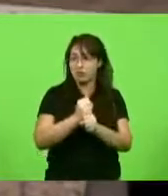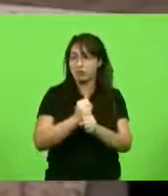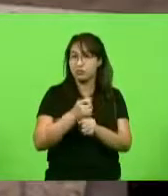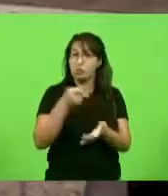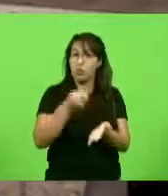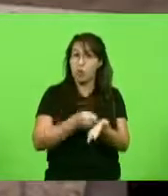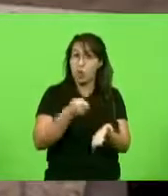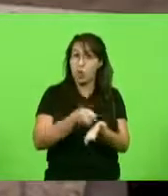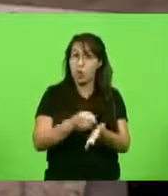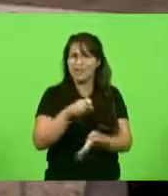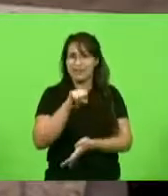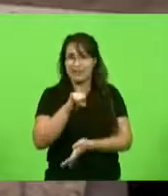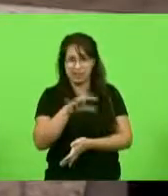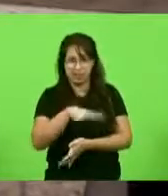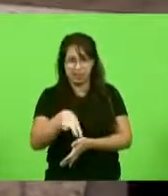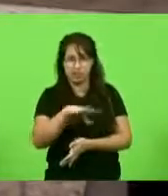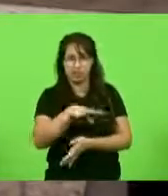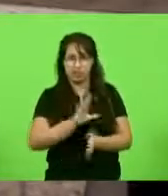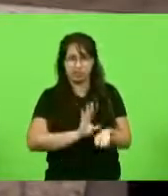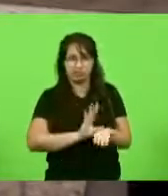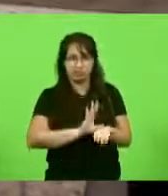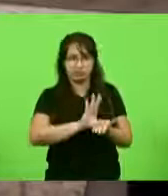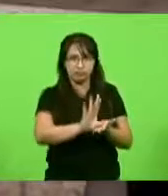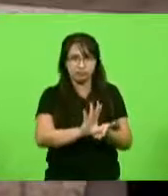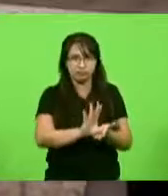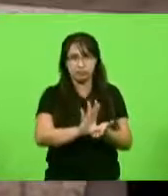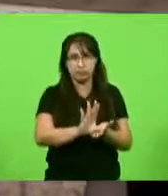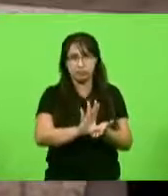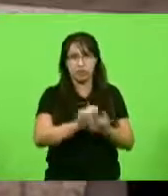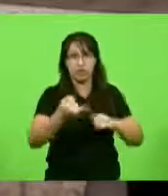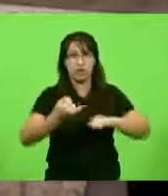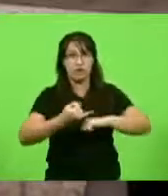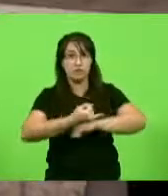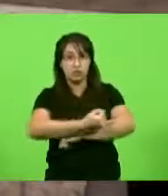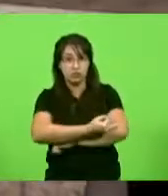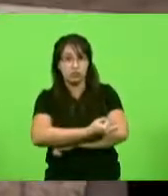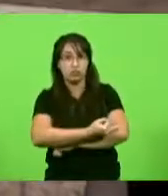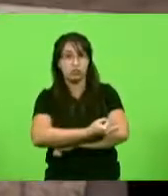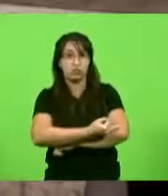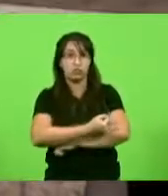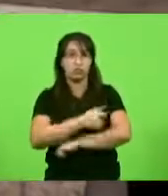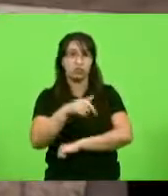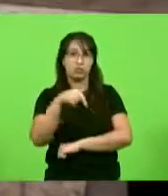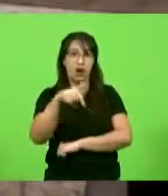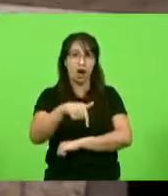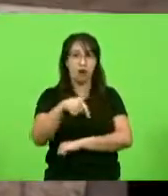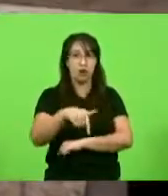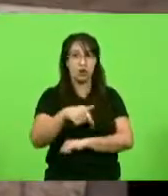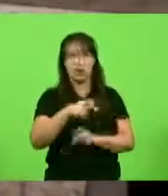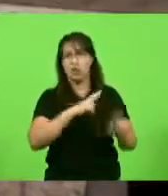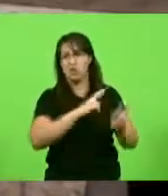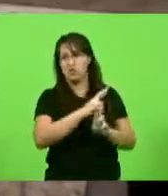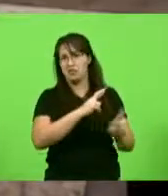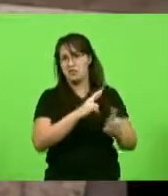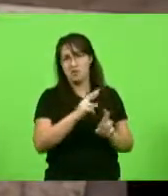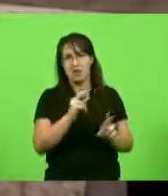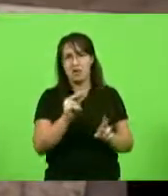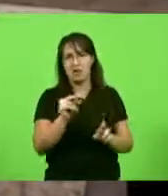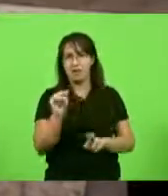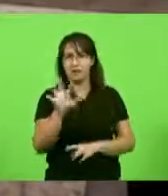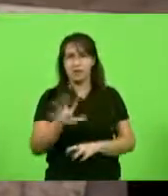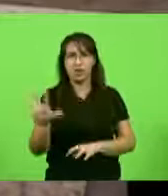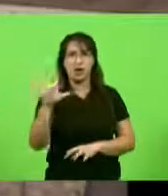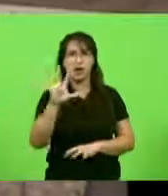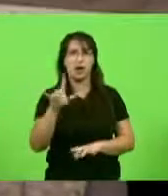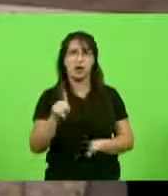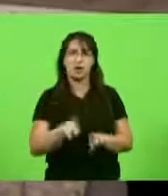nós não tivermos investimentos consistentes em infraestrutura do nosso Estado, seja em rodovias federais, seja em